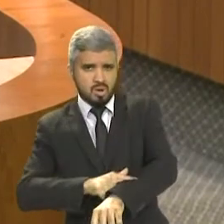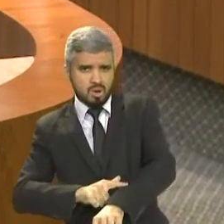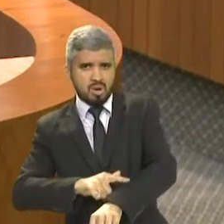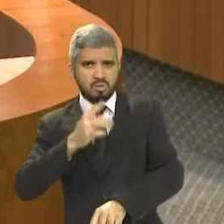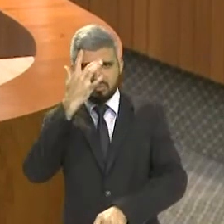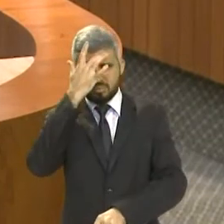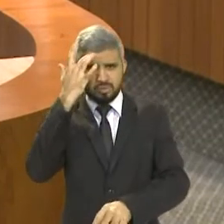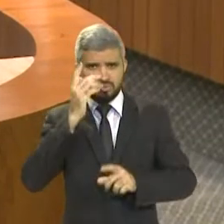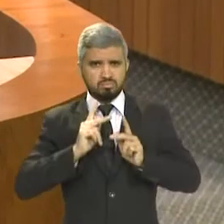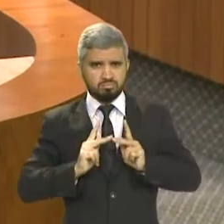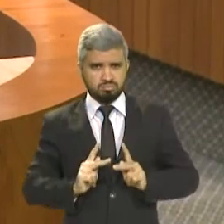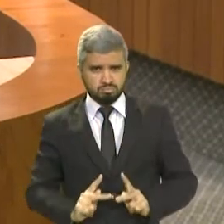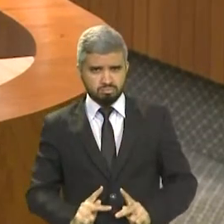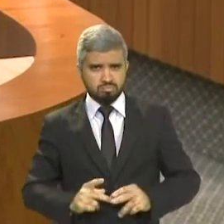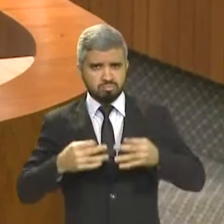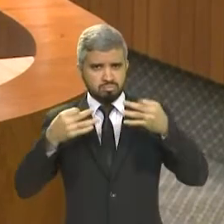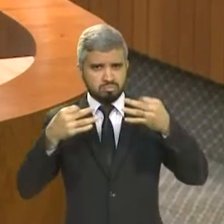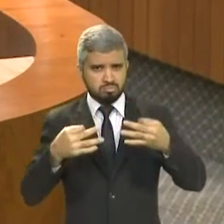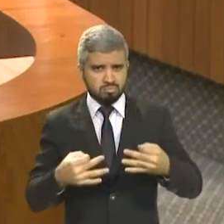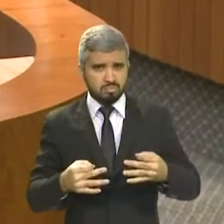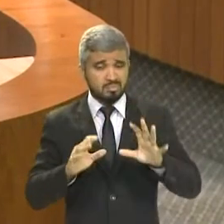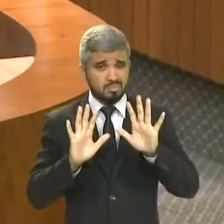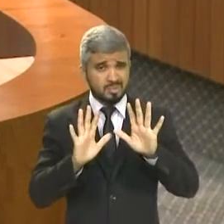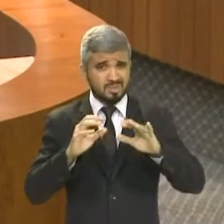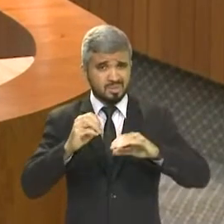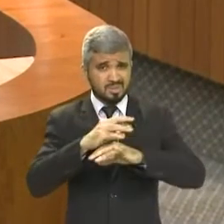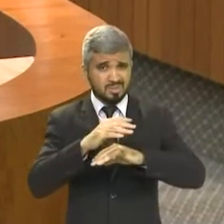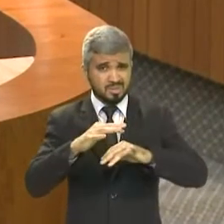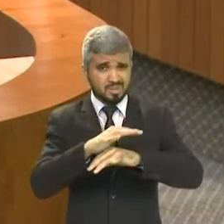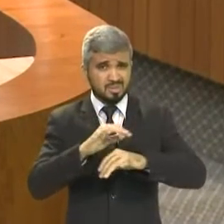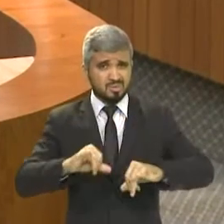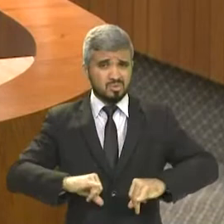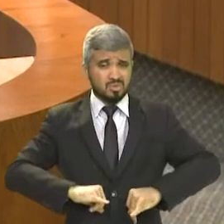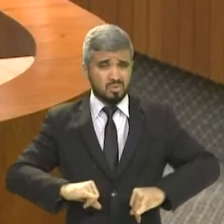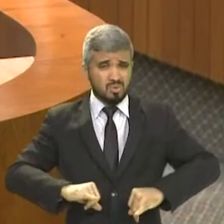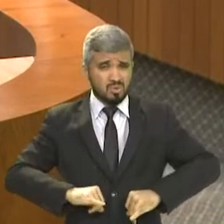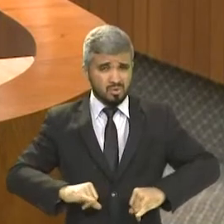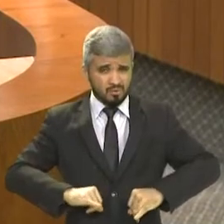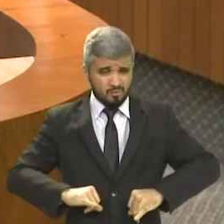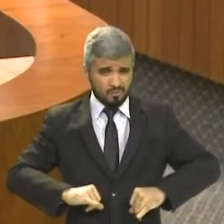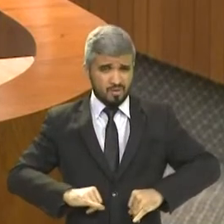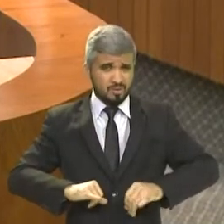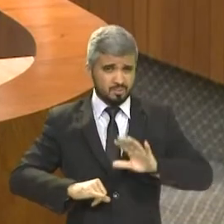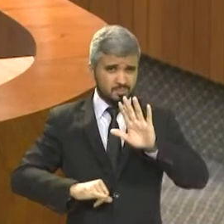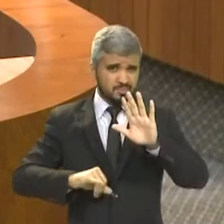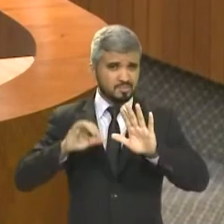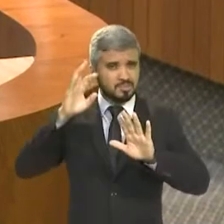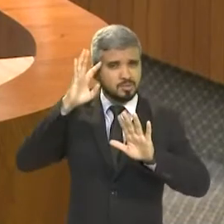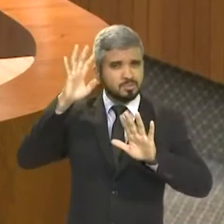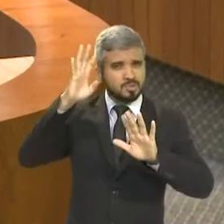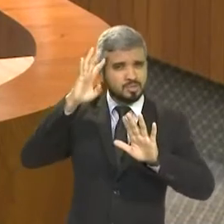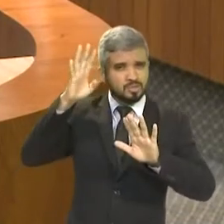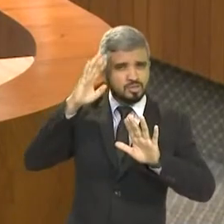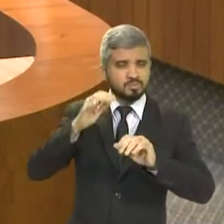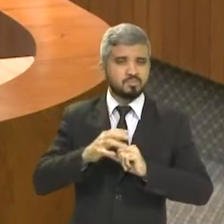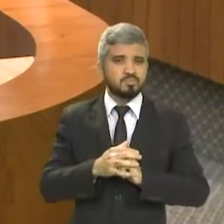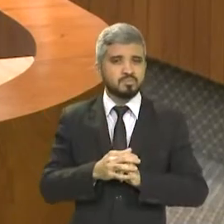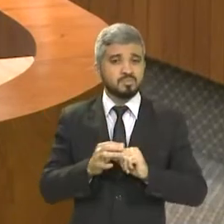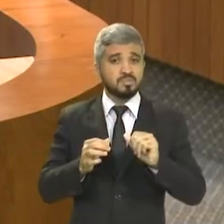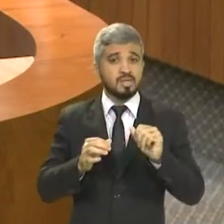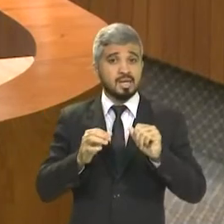uma cidade que vem sofrendo bastante. Imaginemos nós aqui, senhores e senhoras deputados, uma cidade que tem um batalhão da